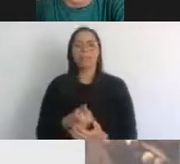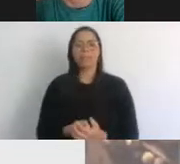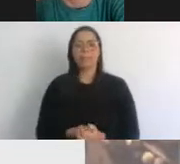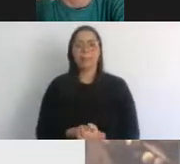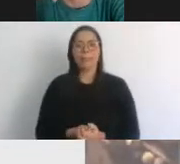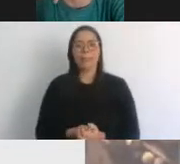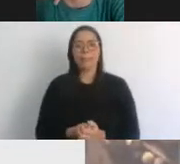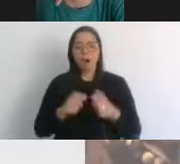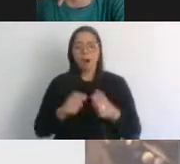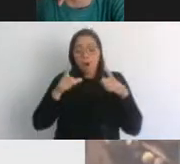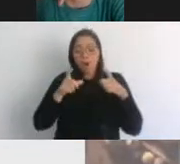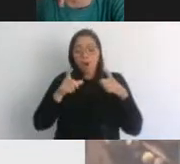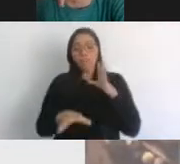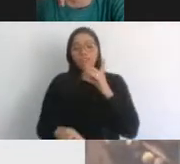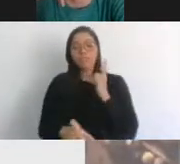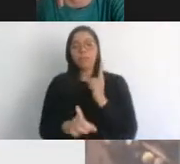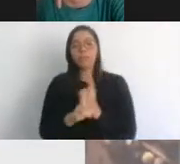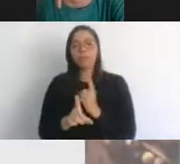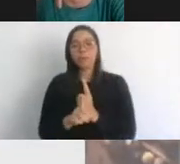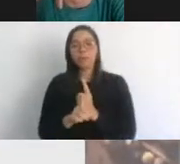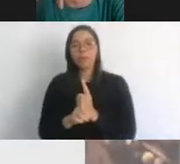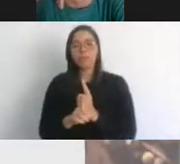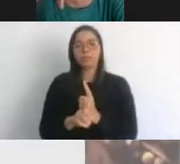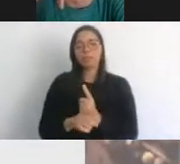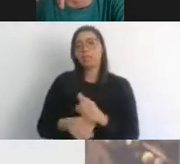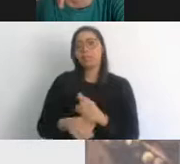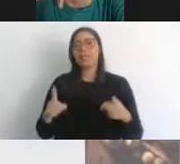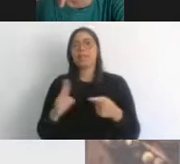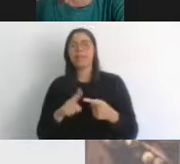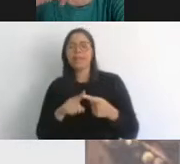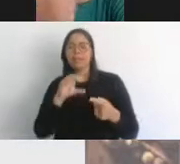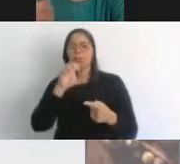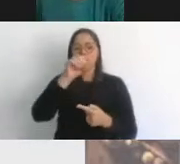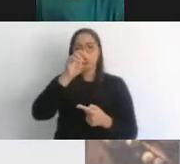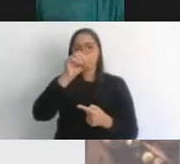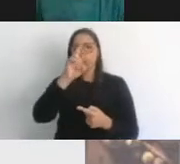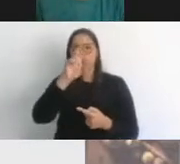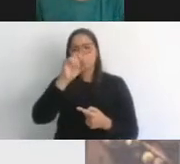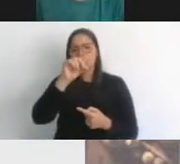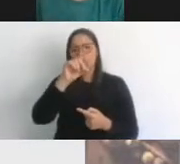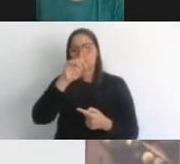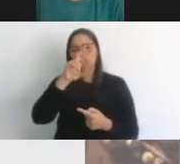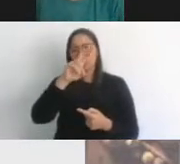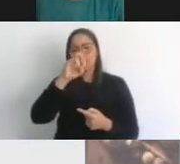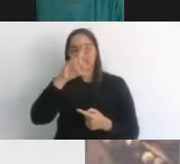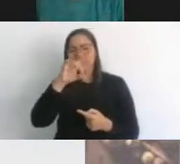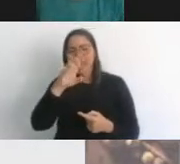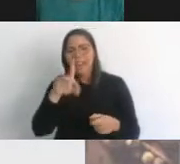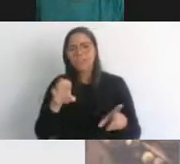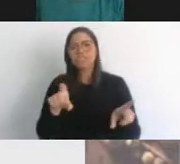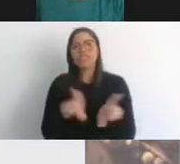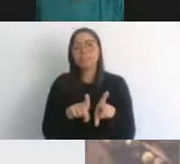e onde que eu encontro isso mulher Idade Média lá com sonoridade Ah tá que essa solidariedade